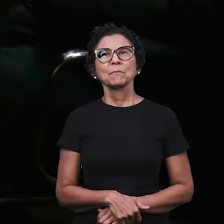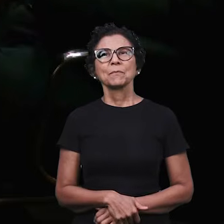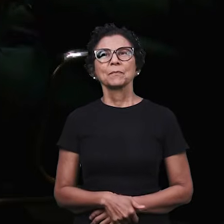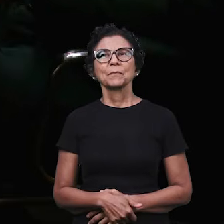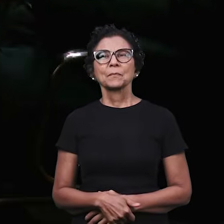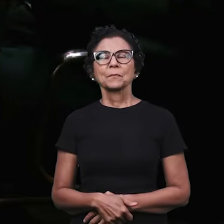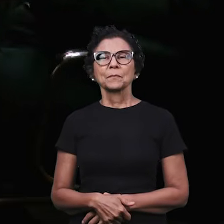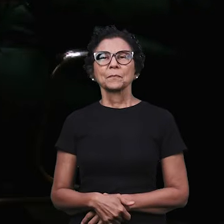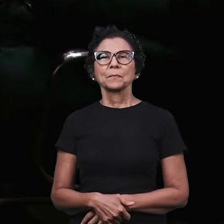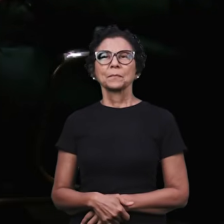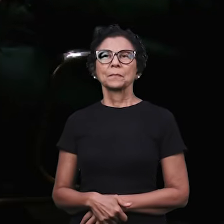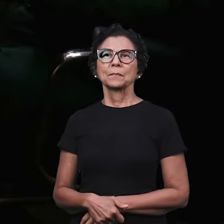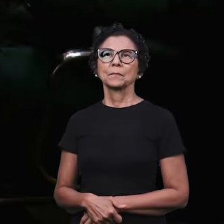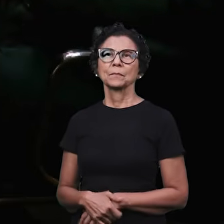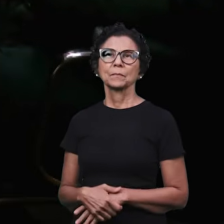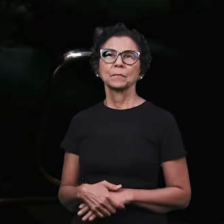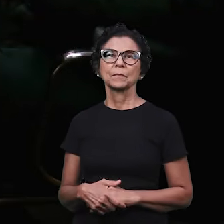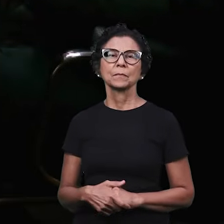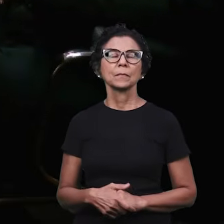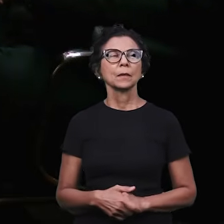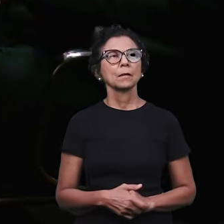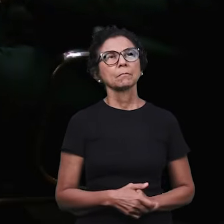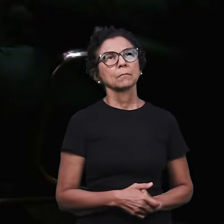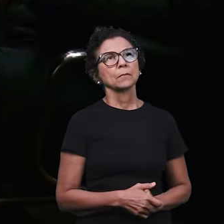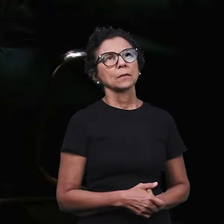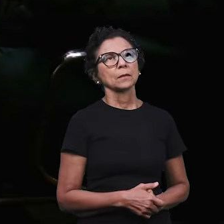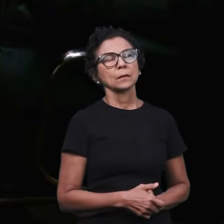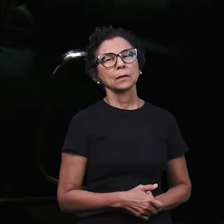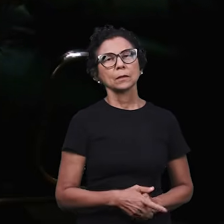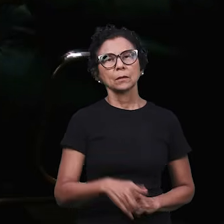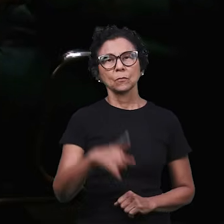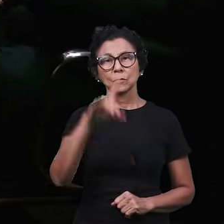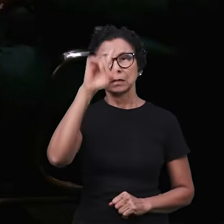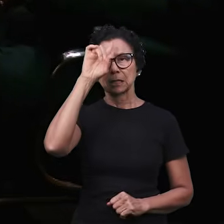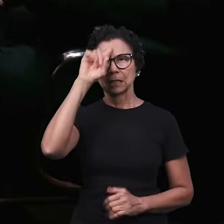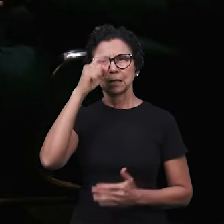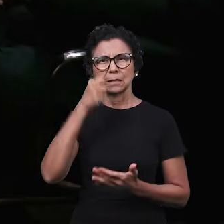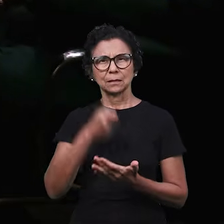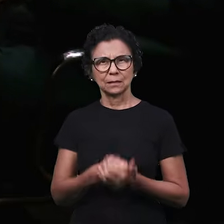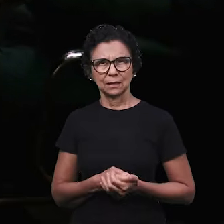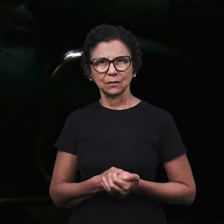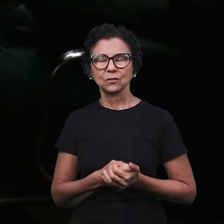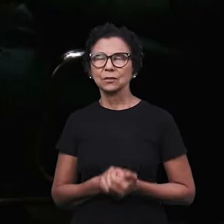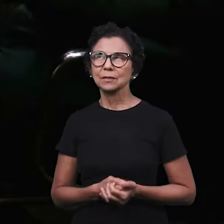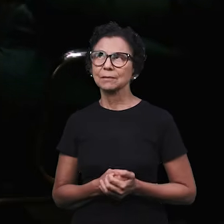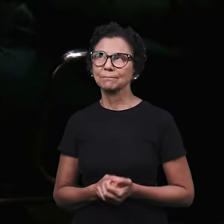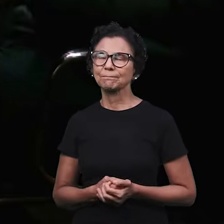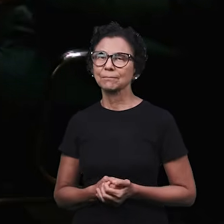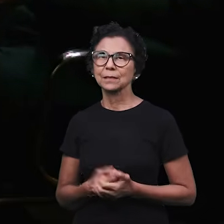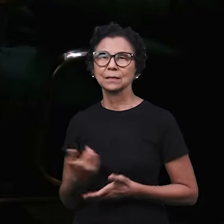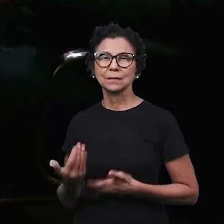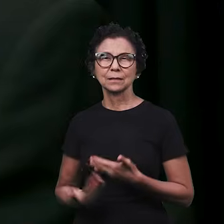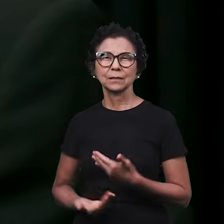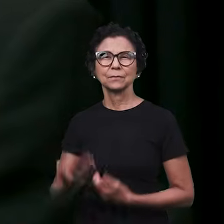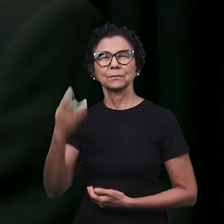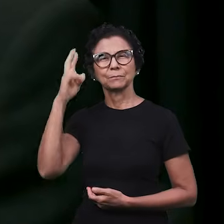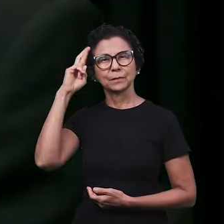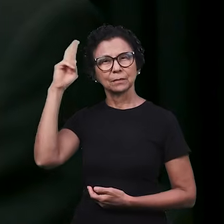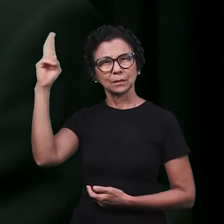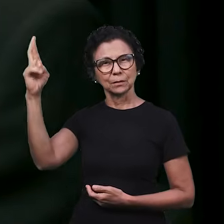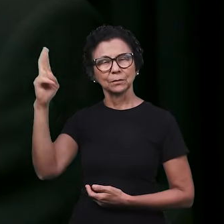Quando você toma a decisão, né, de aceitar esse chamado e de servir ao